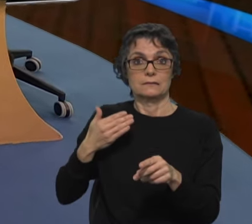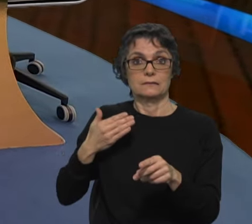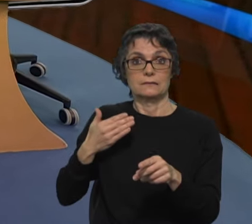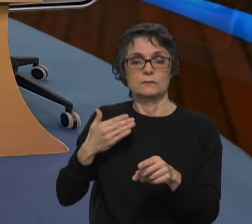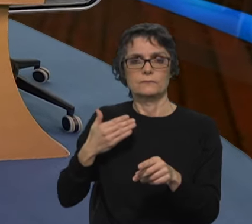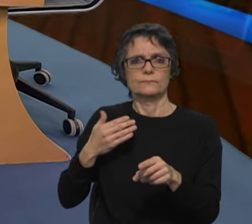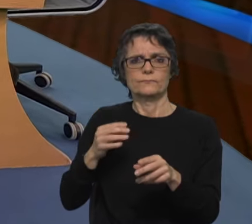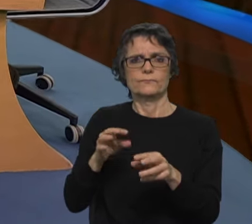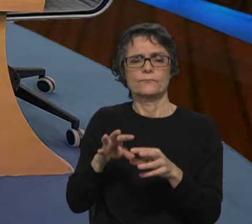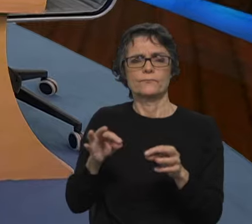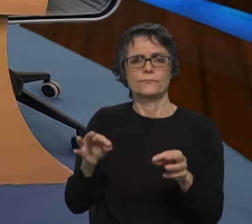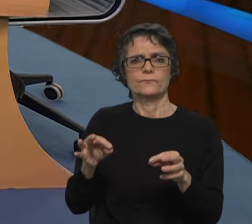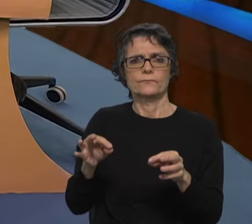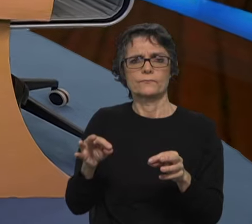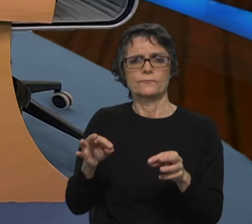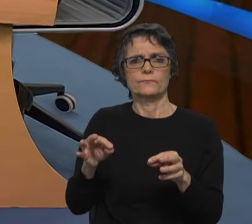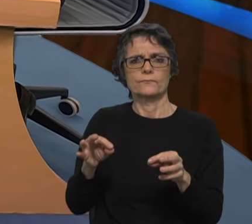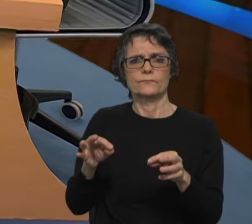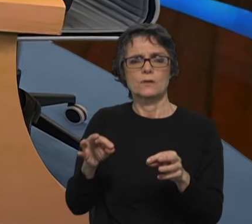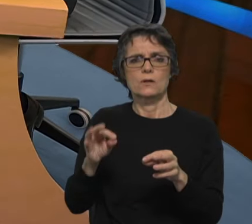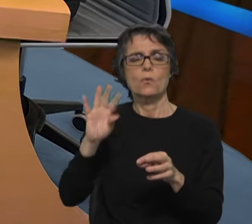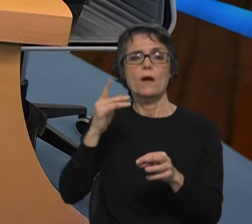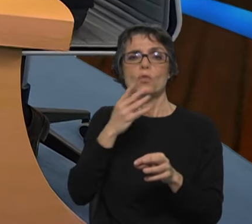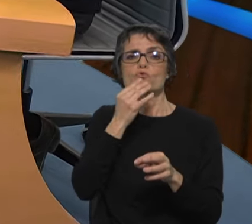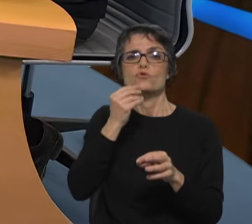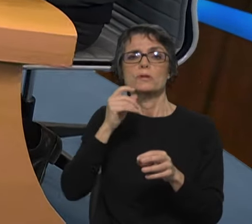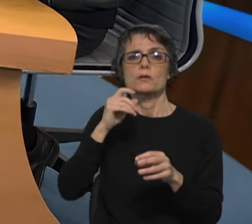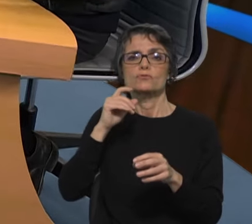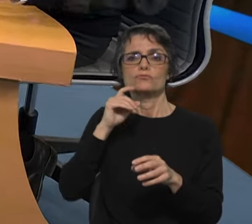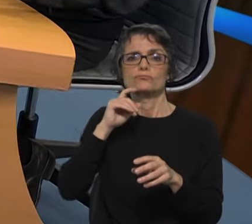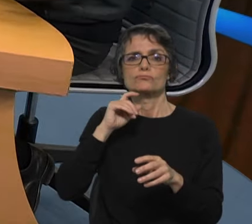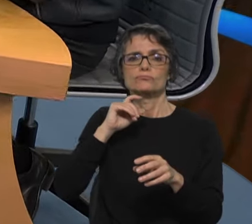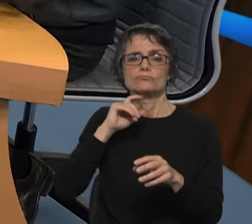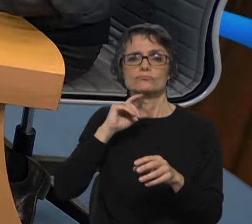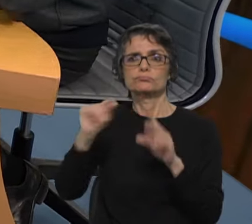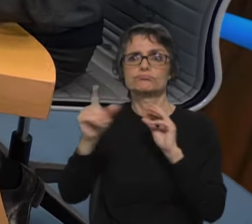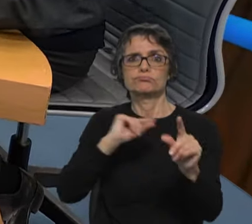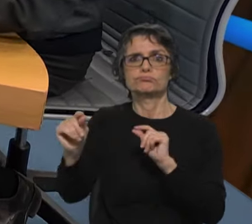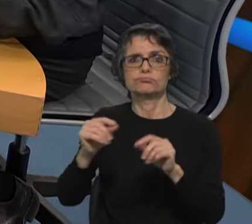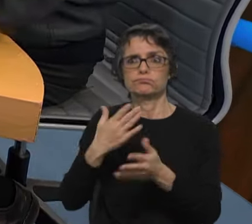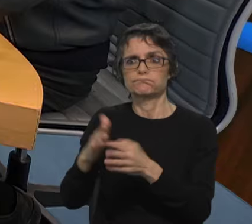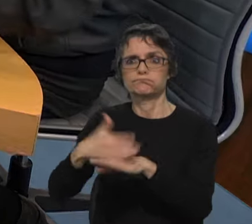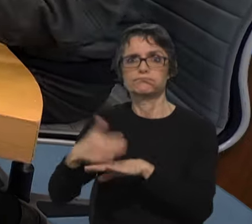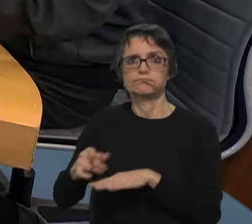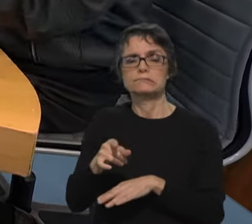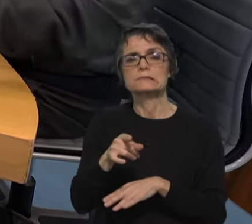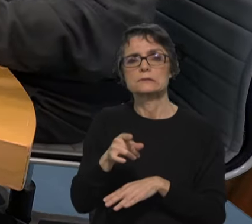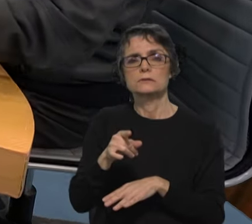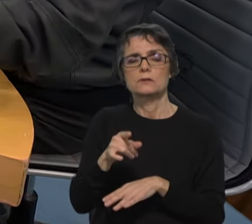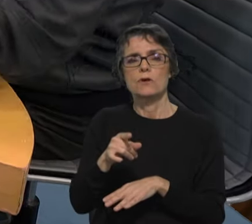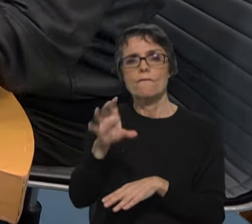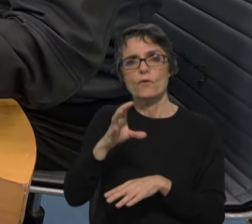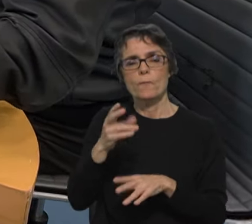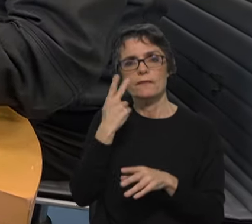castelanos quando eh expulsaram os judeus não é eles muitos deles passaram a CR estão novos e viveram e Especialmente na nossa